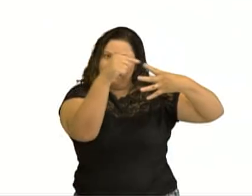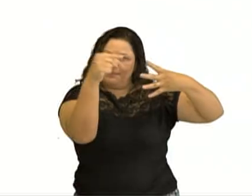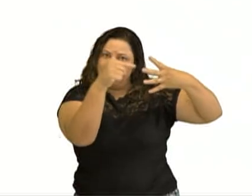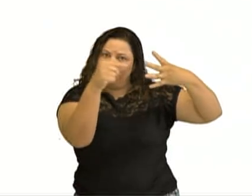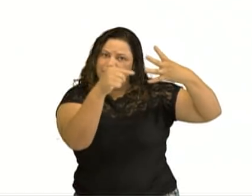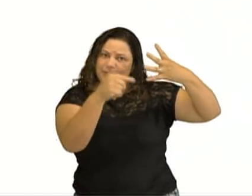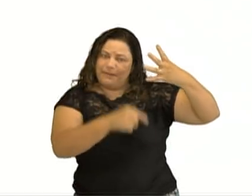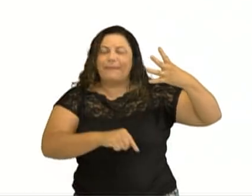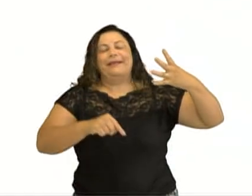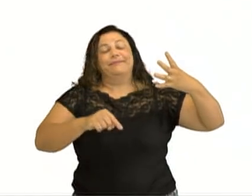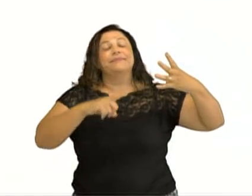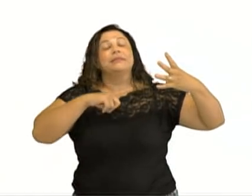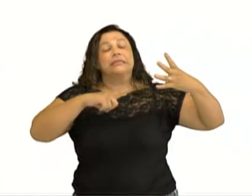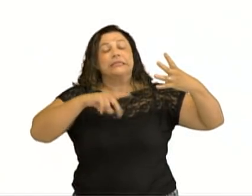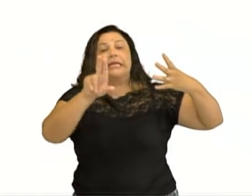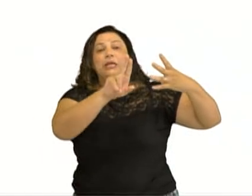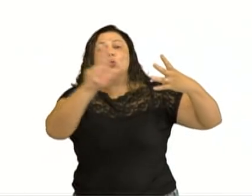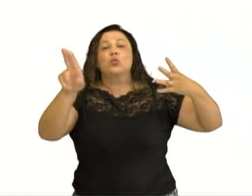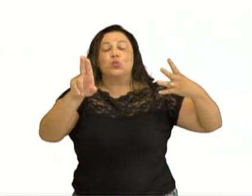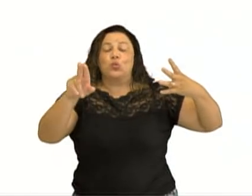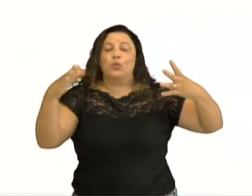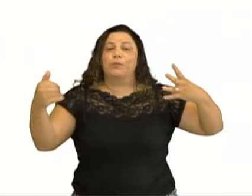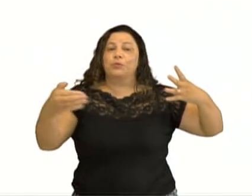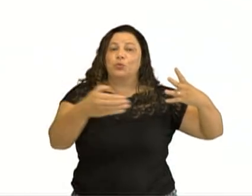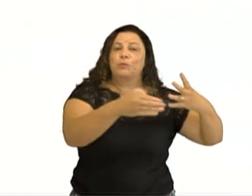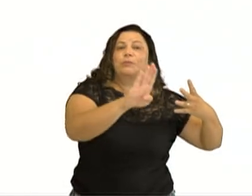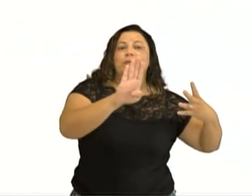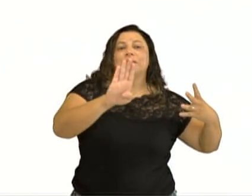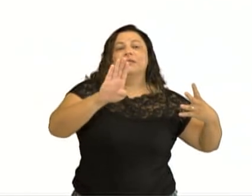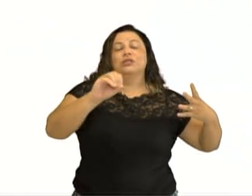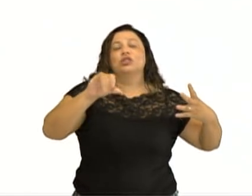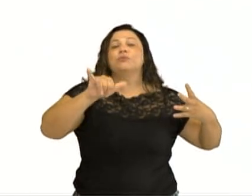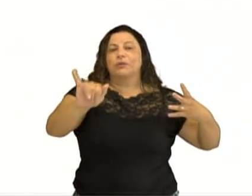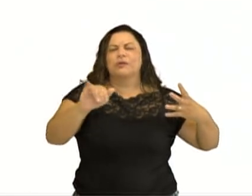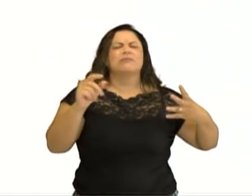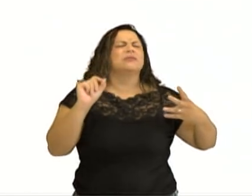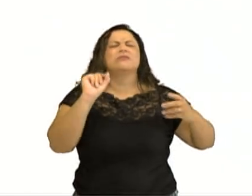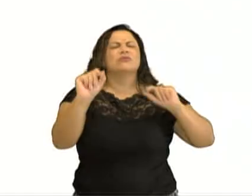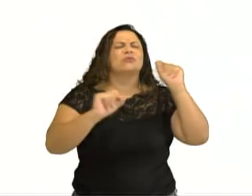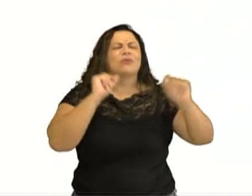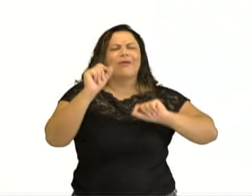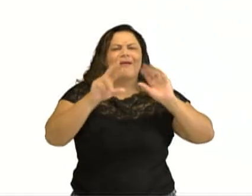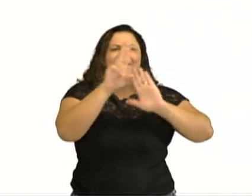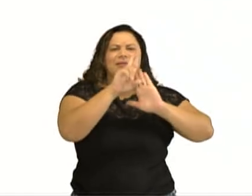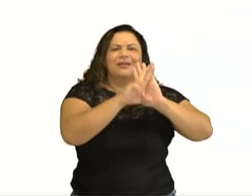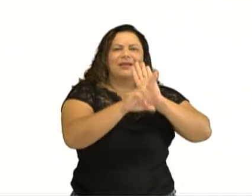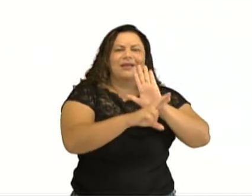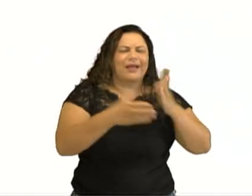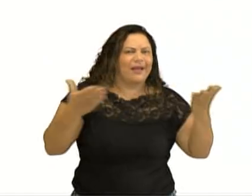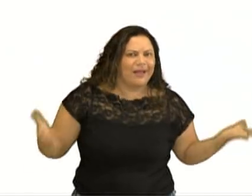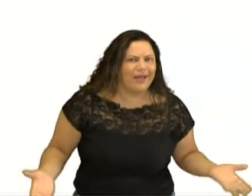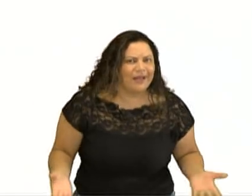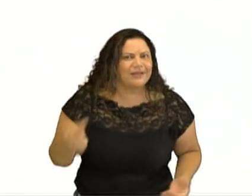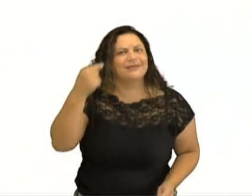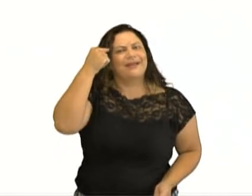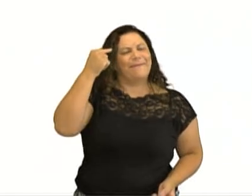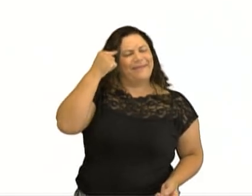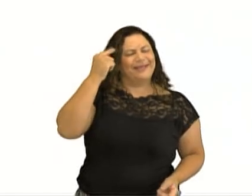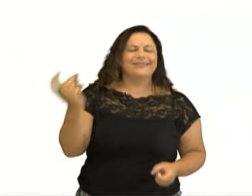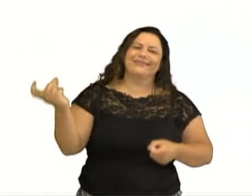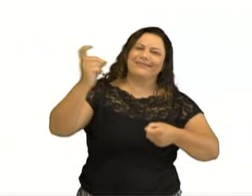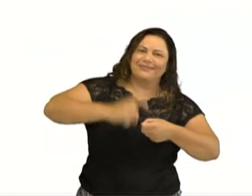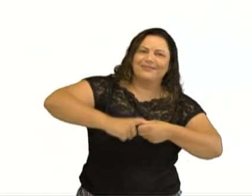nome do peixe-boi. Mas qual delas traz com todas aquelas regras que a gente conversou agora há pouco? Pensa aí, daqui a pouquinho a gente